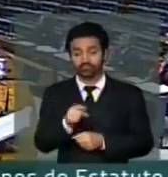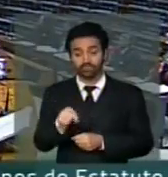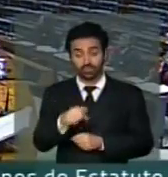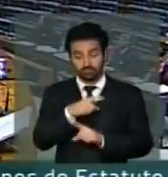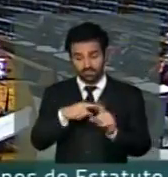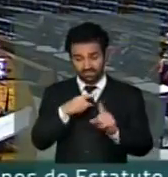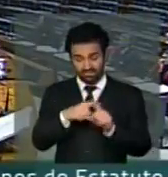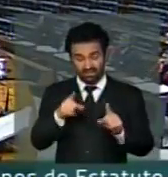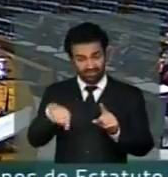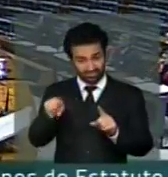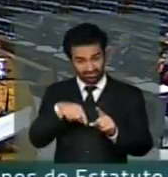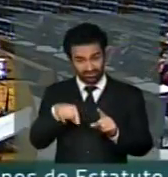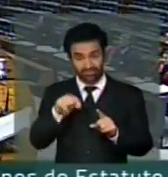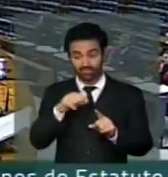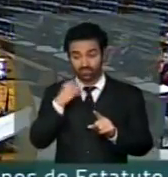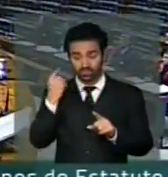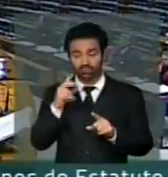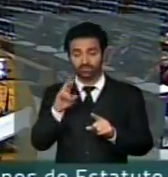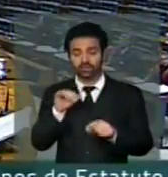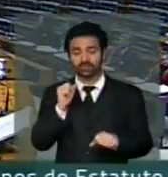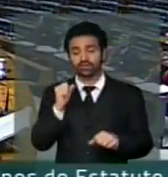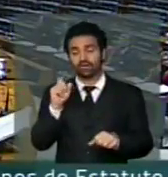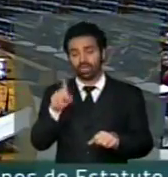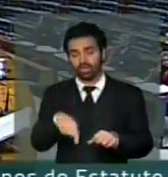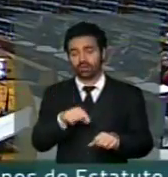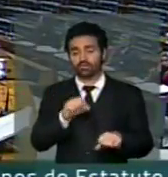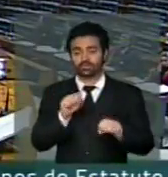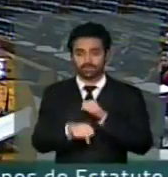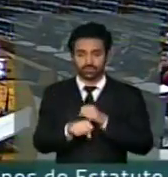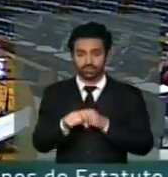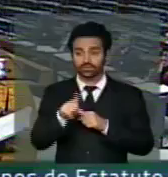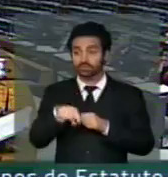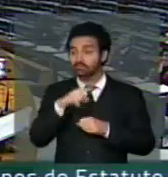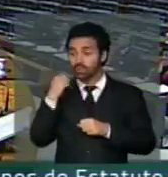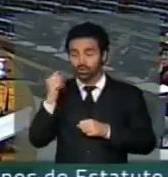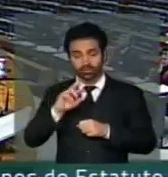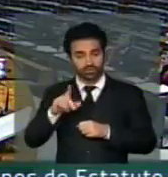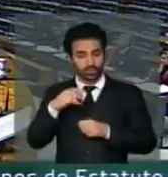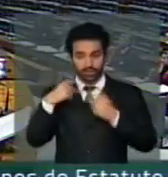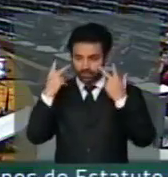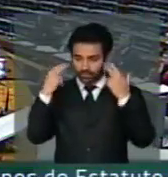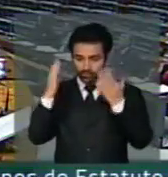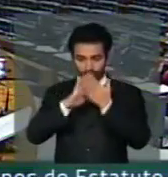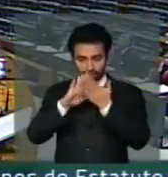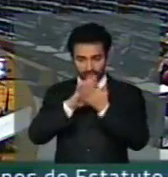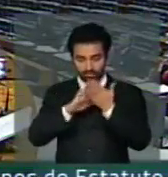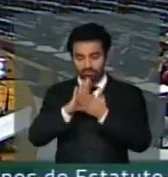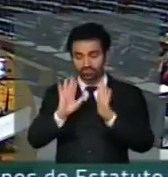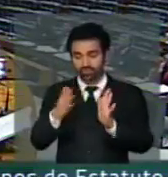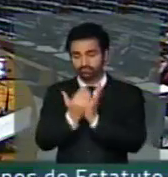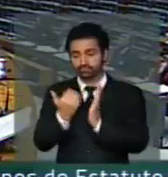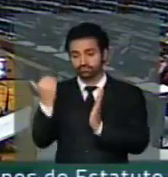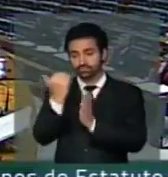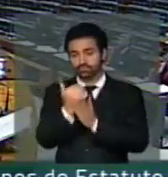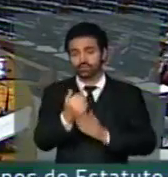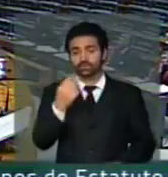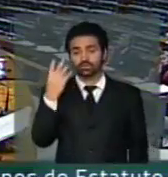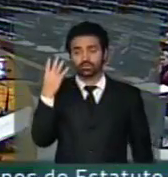metade dessas mortes será por homicídio. As mortes que não são de causas naturais aumentaram